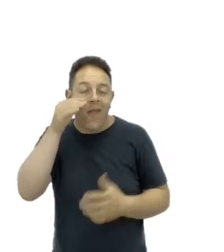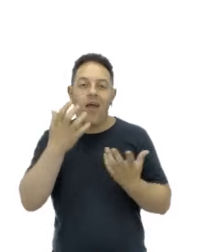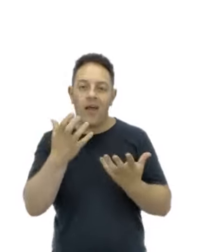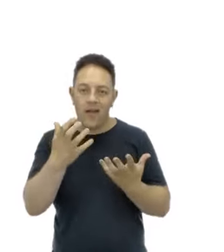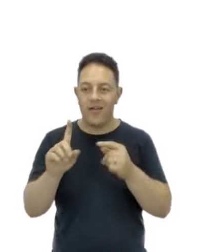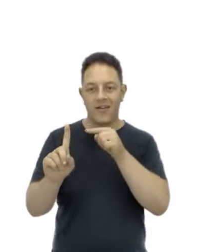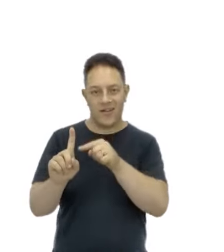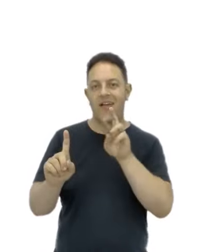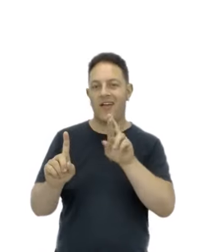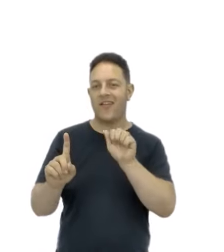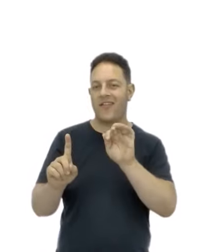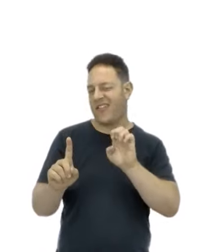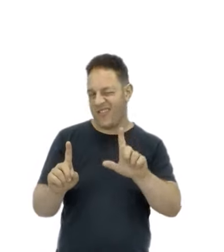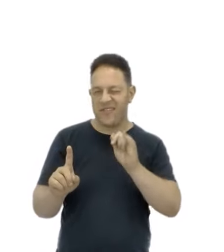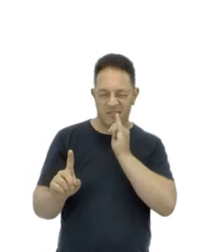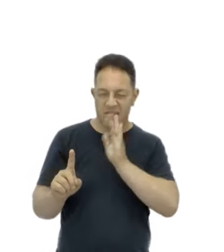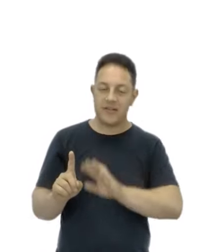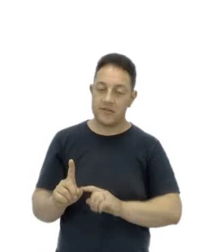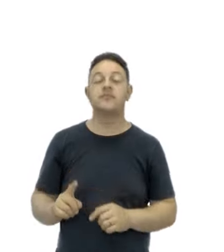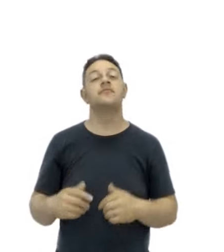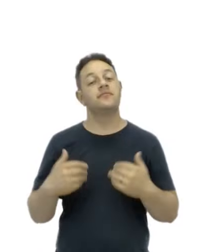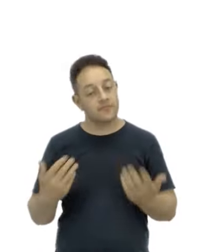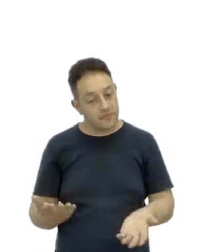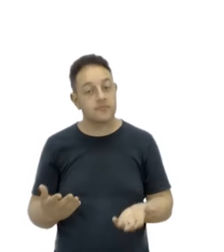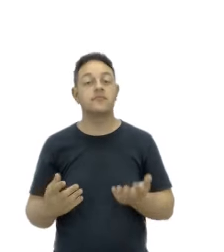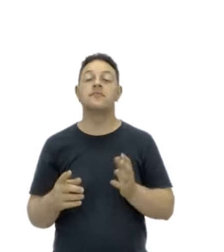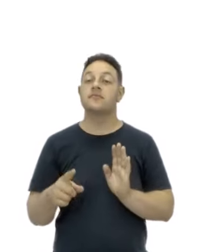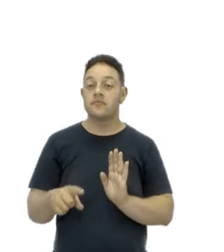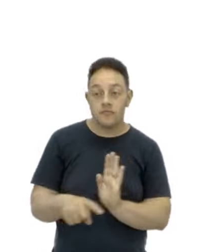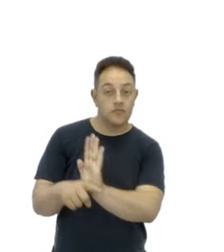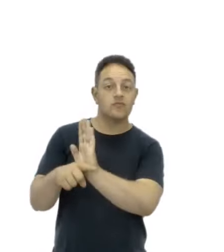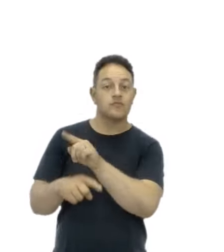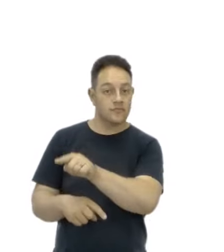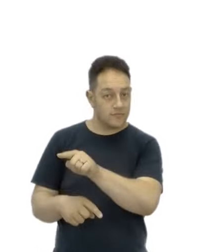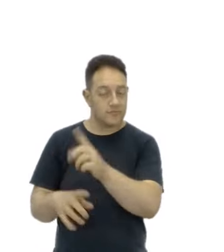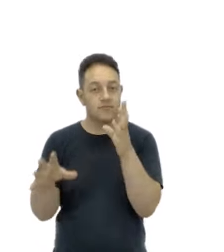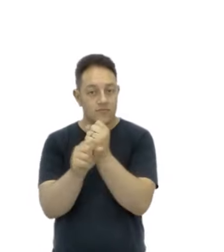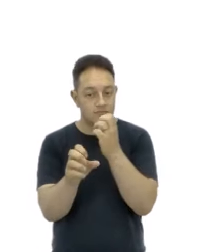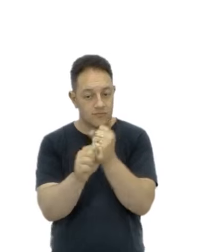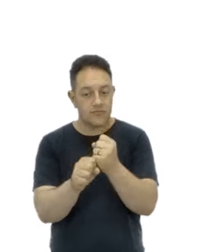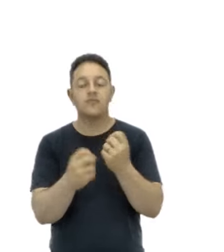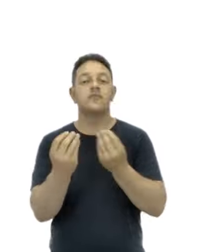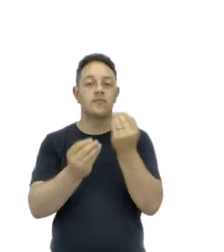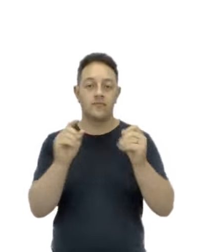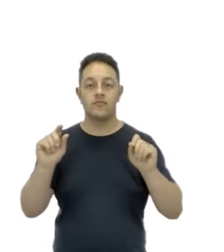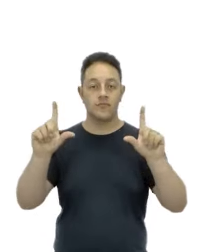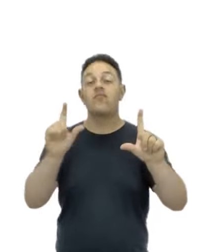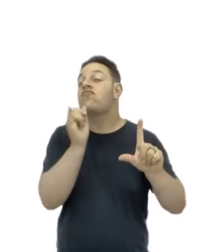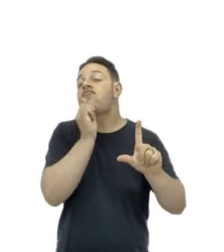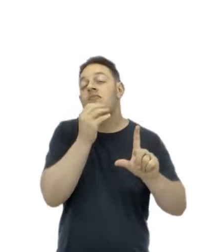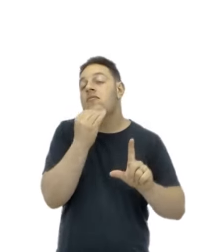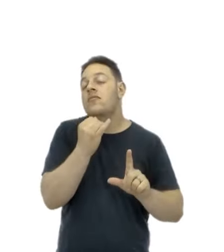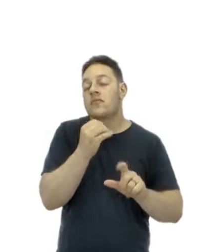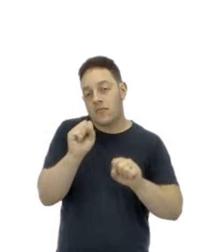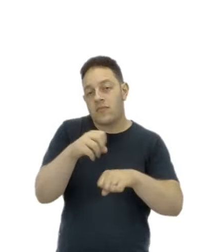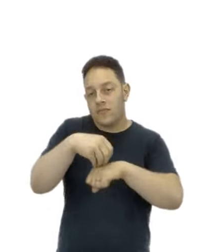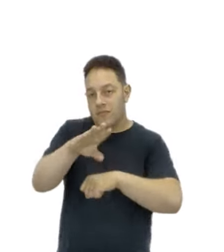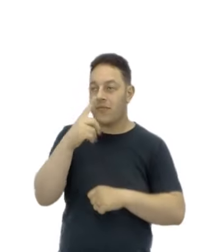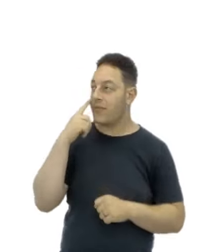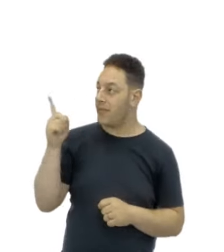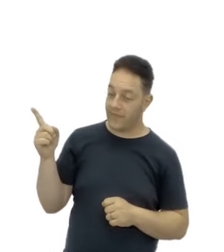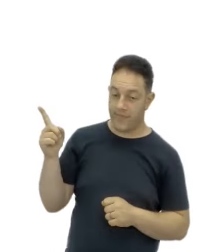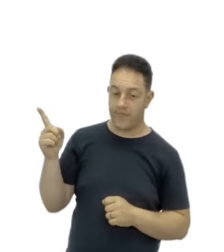Bem curiosinho, né? E para ajudar nessa contagem, o problema apresenta uma sugestão. Até